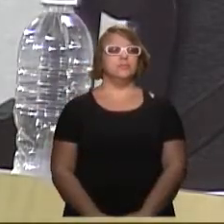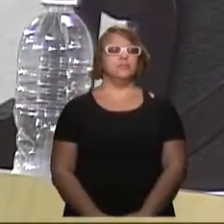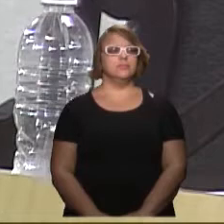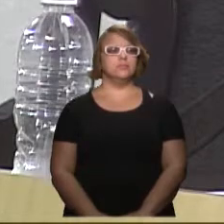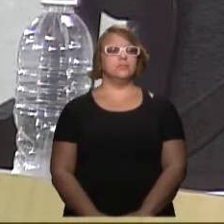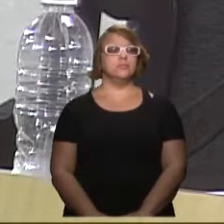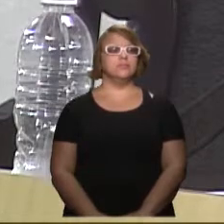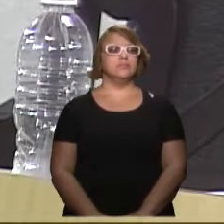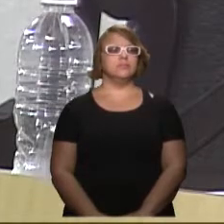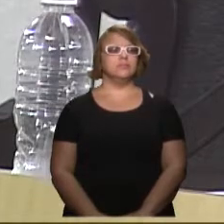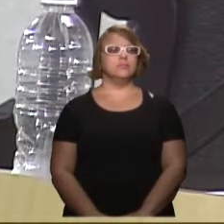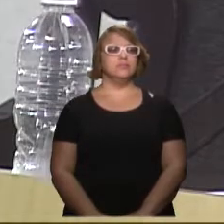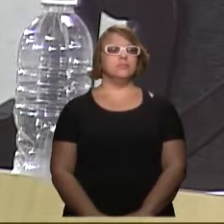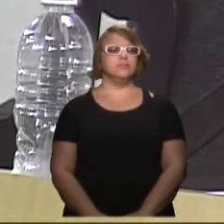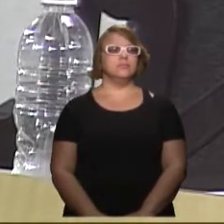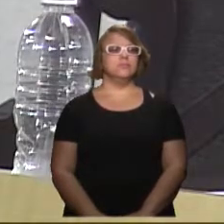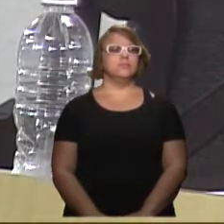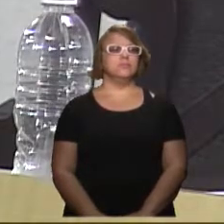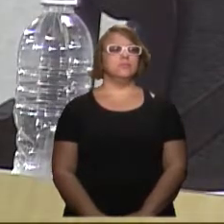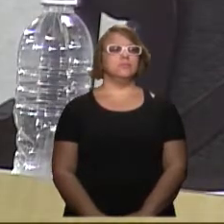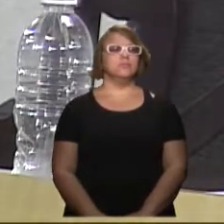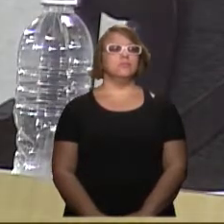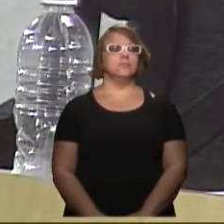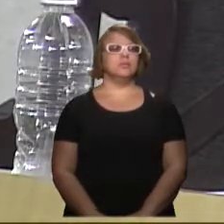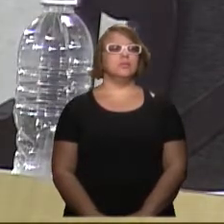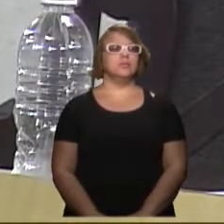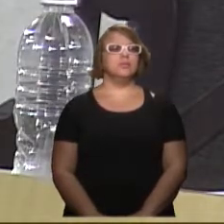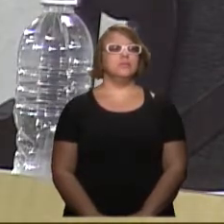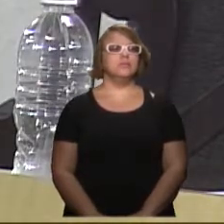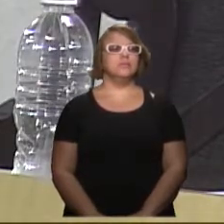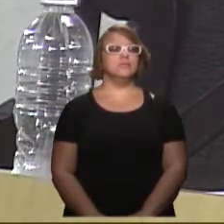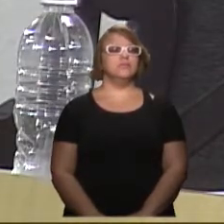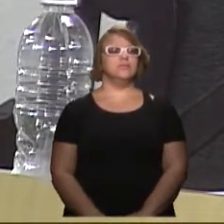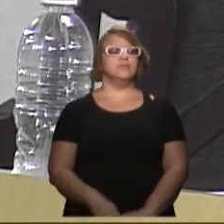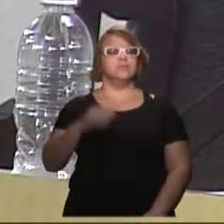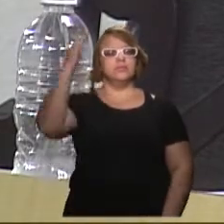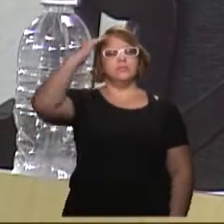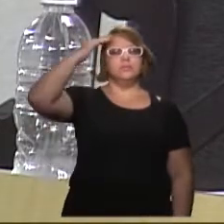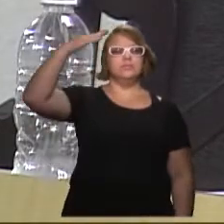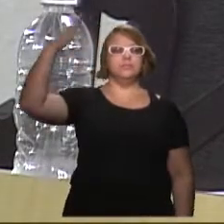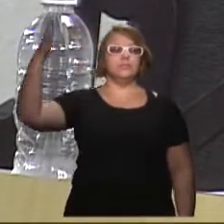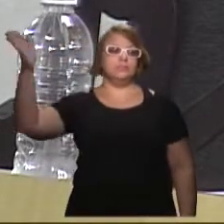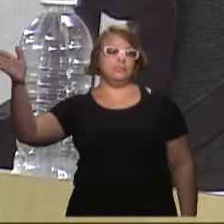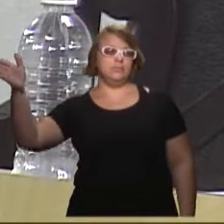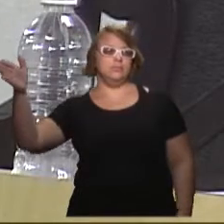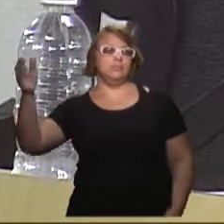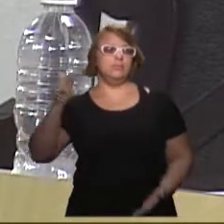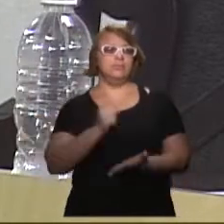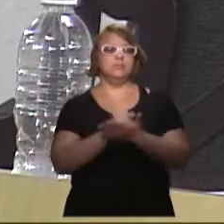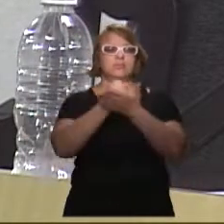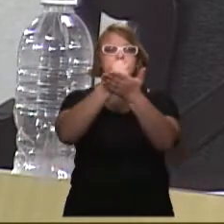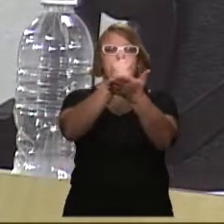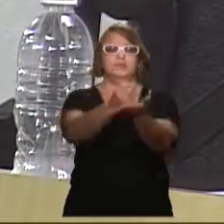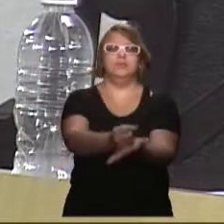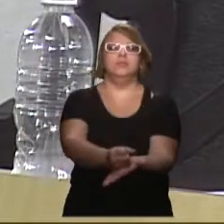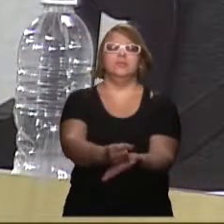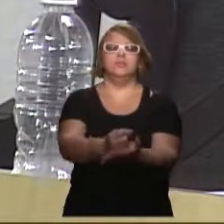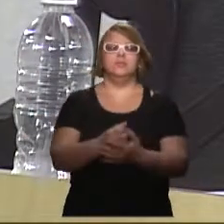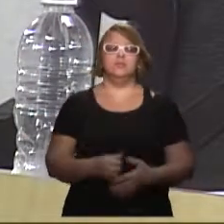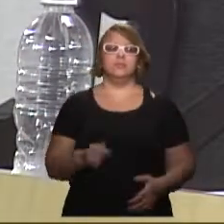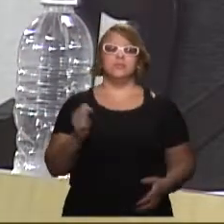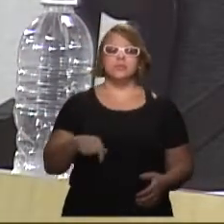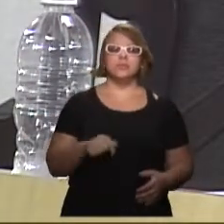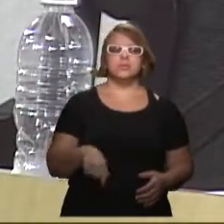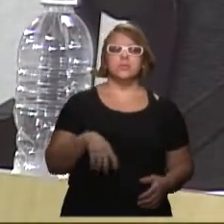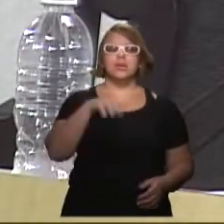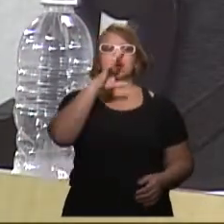dos empregos e a volta dos trabalhadores do layoff. Então, quero agradecer ao presidente, Vossa Excelência, pelo apoio, né, dando esse espaço aqui na Casa Sábado, e todos os